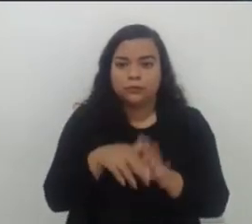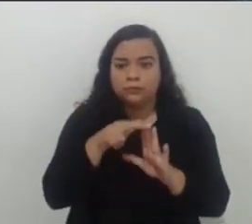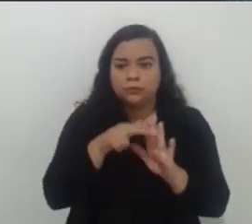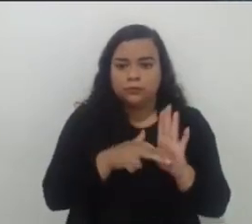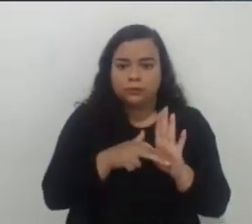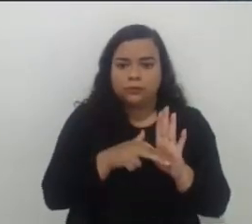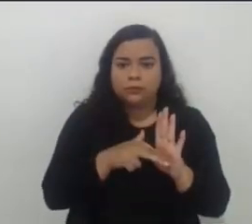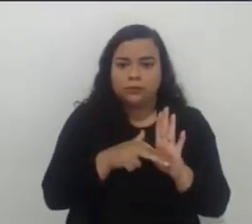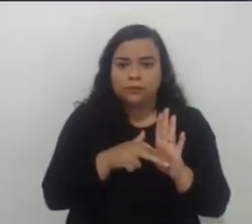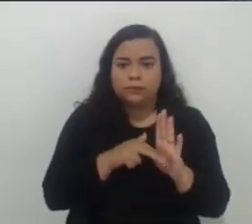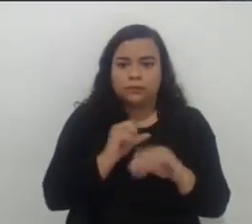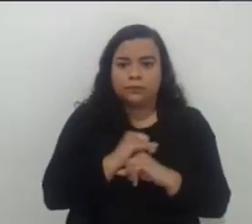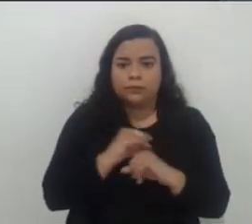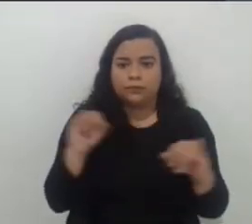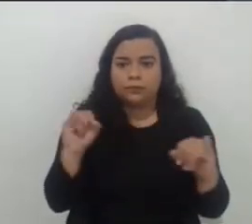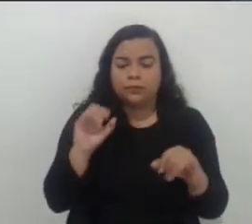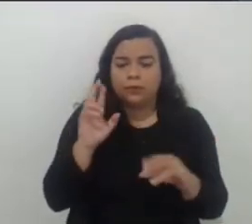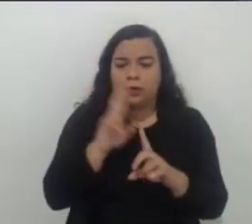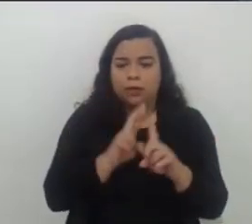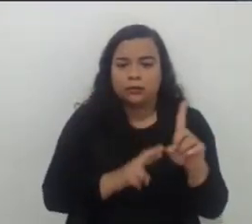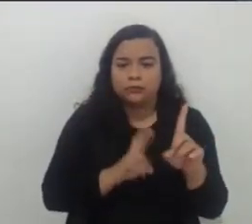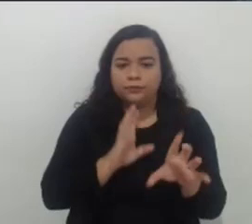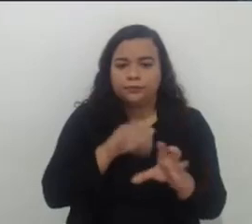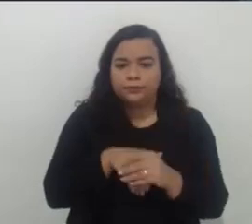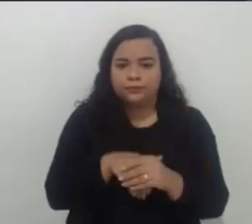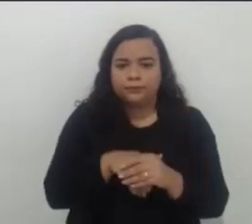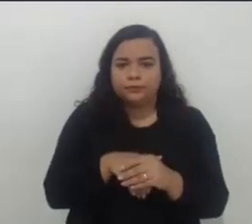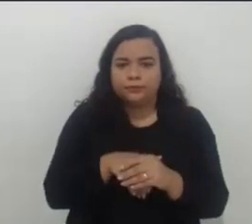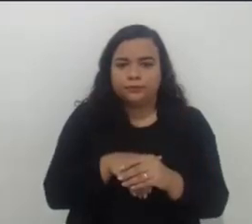do relator, ordem concedida.